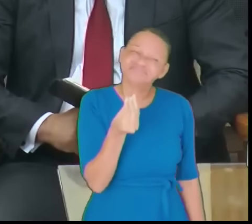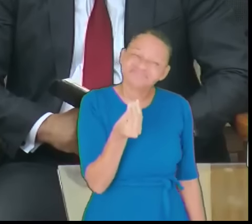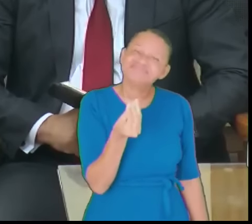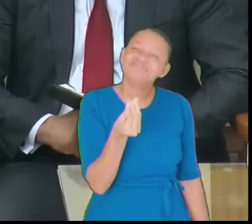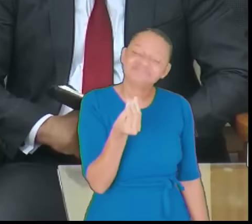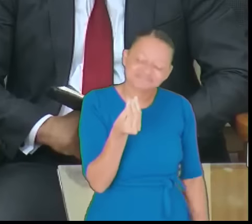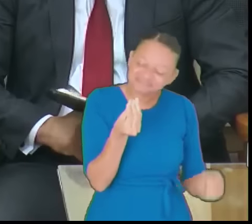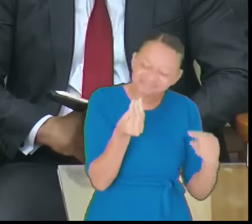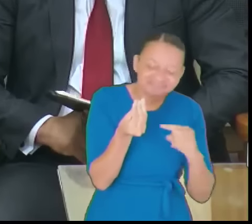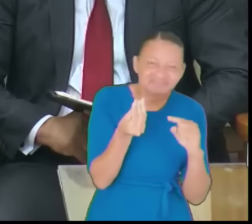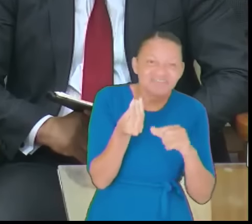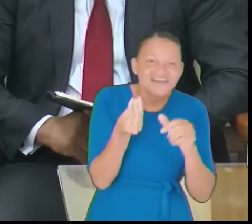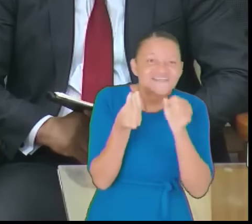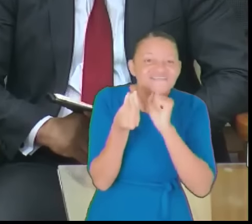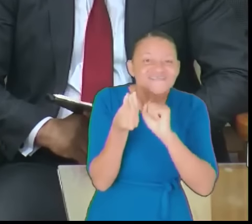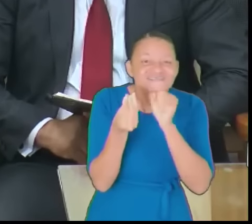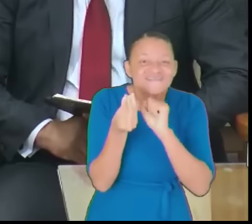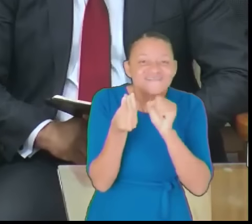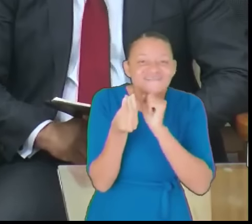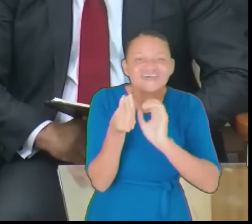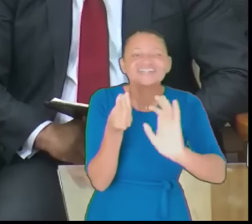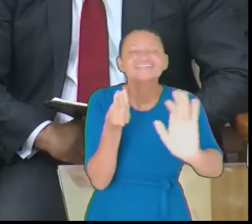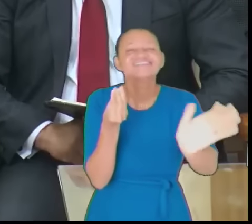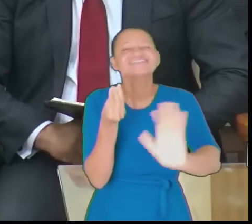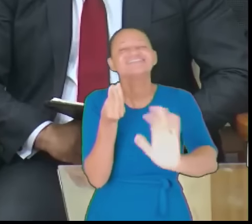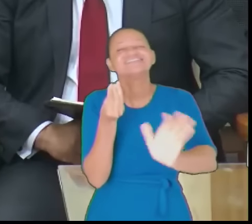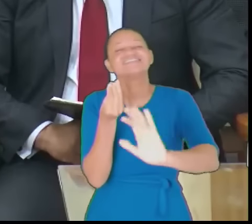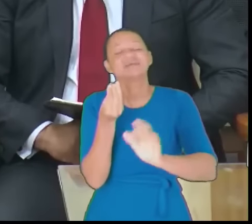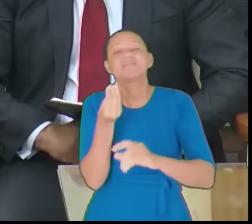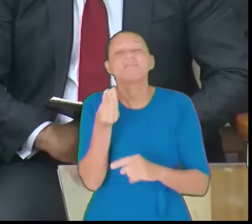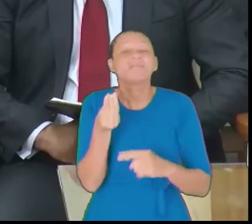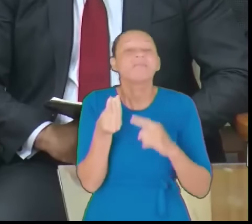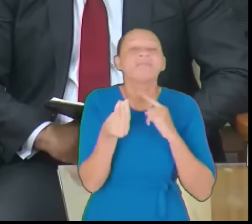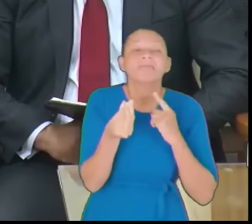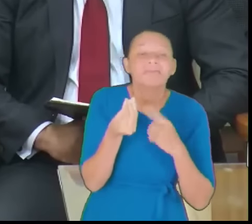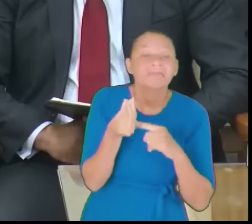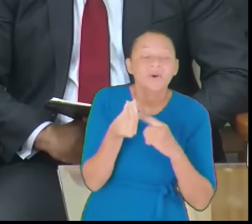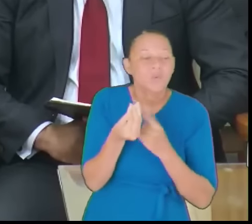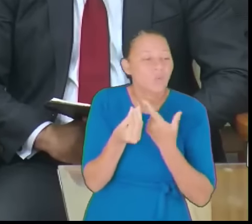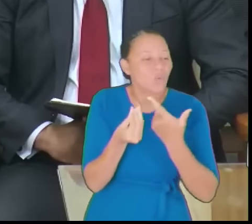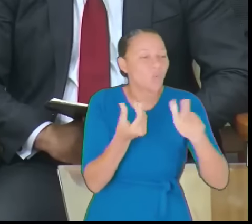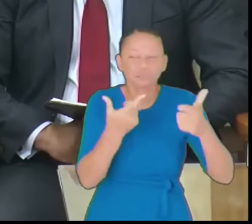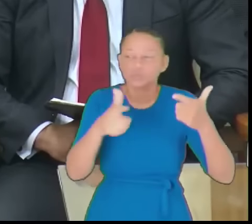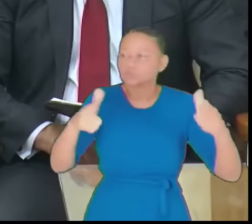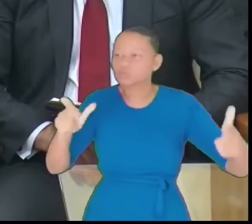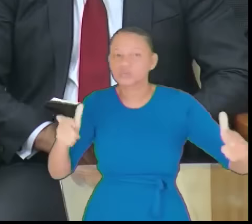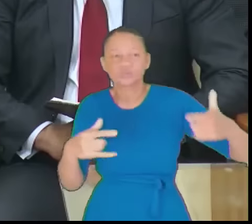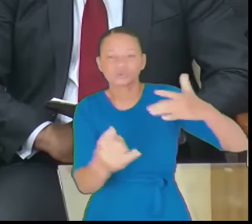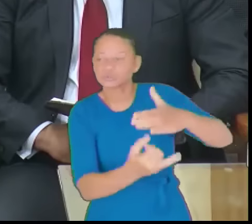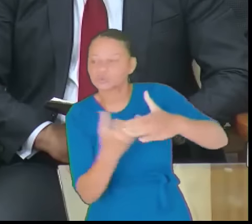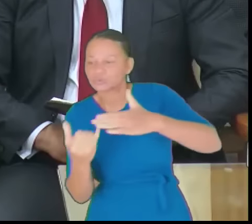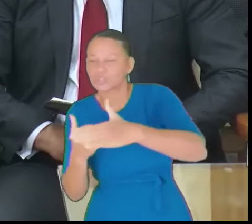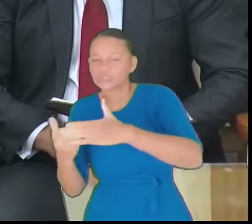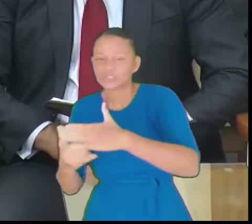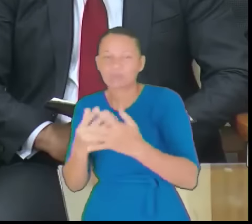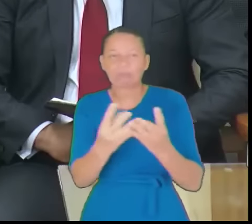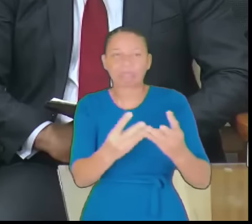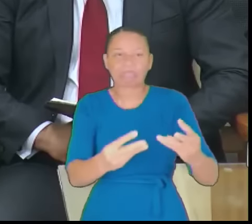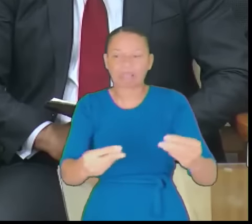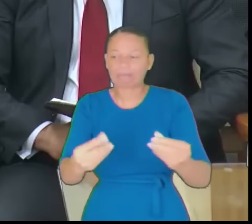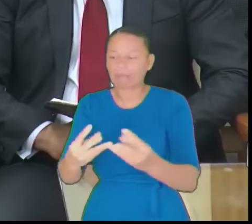Ela não envelhece. Por que é que todas as outras instituições envelhecem e se acabam? Por